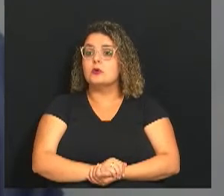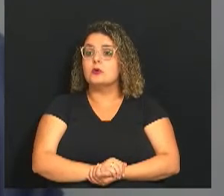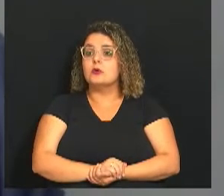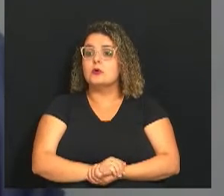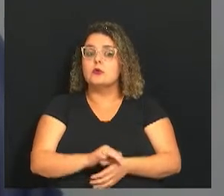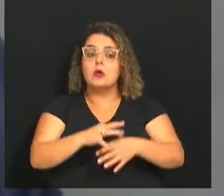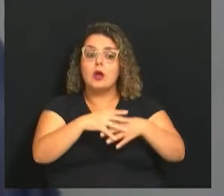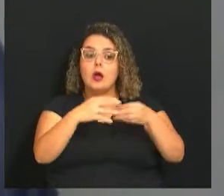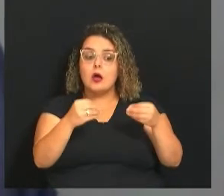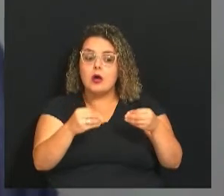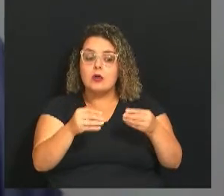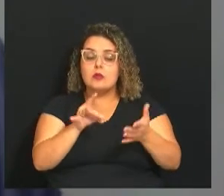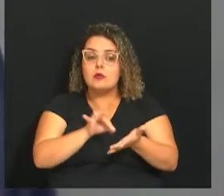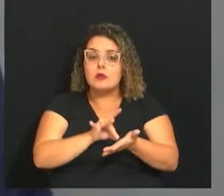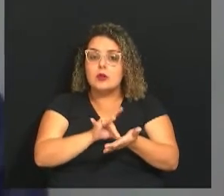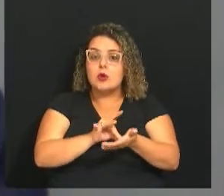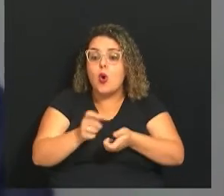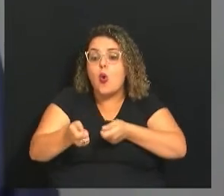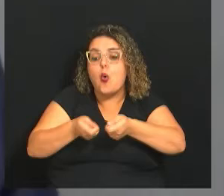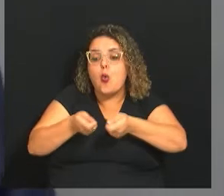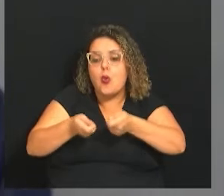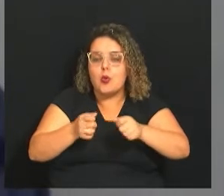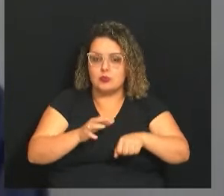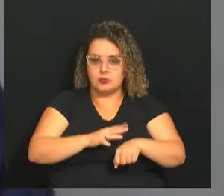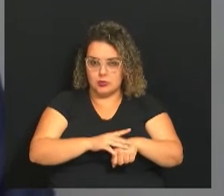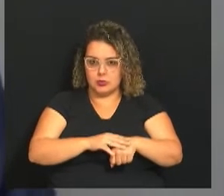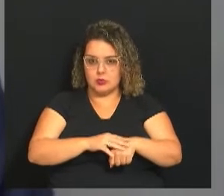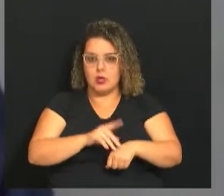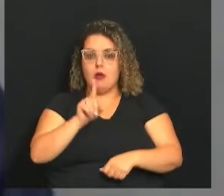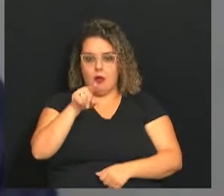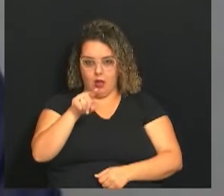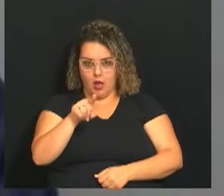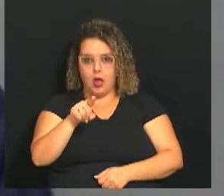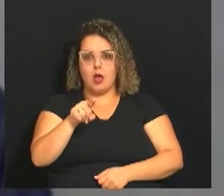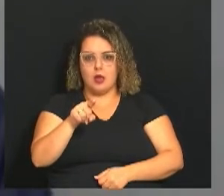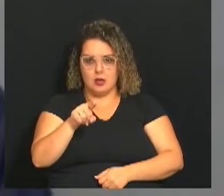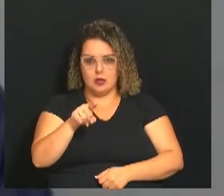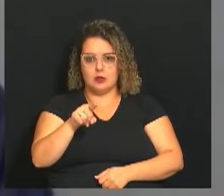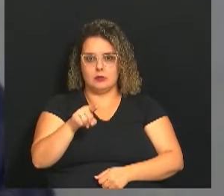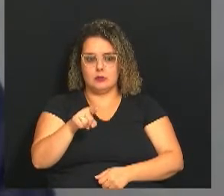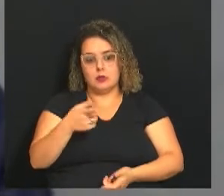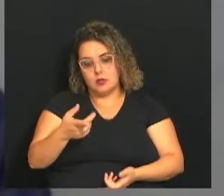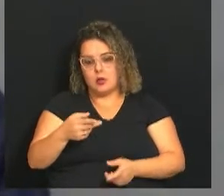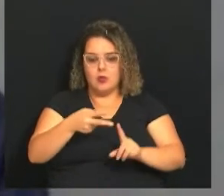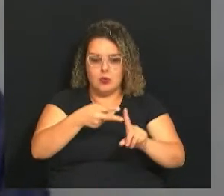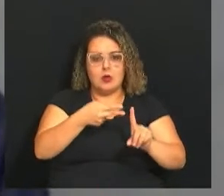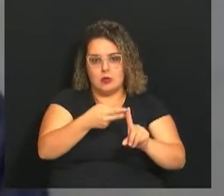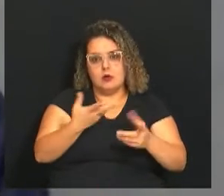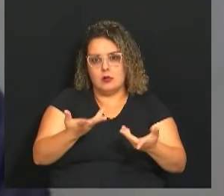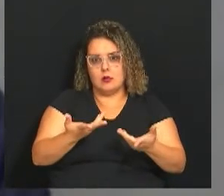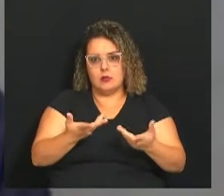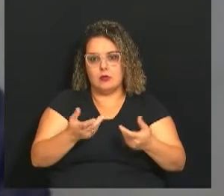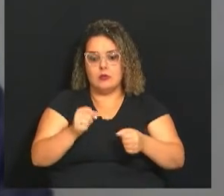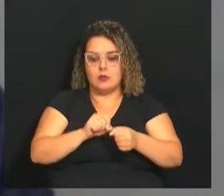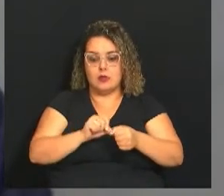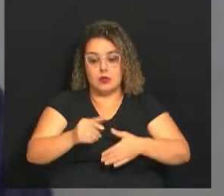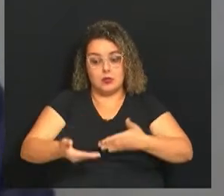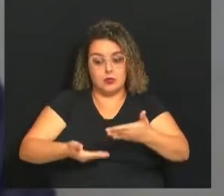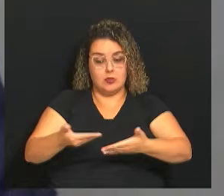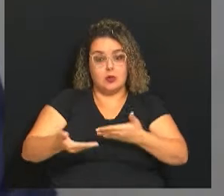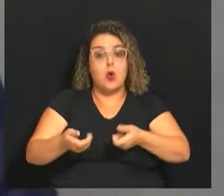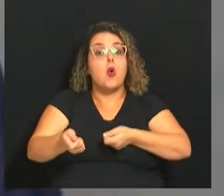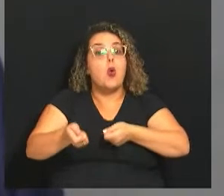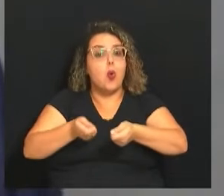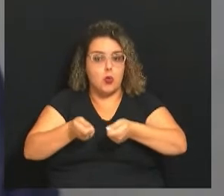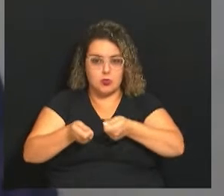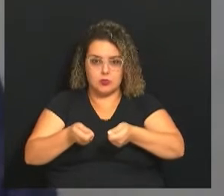seria, na verdade, o controle da doença. Exatamente. Sim. E é isso que o INSS busca, fazer o tratamento, controlar